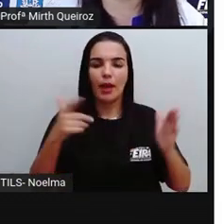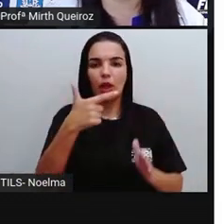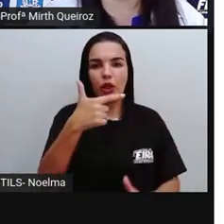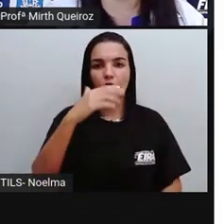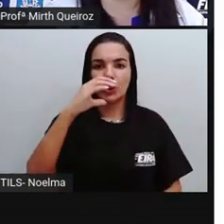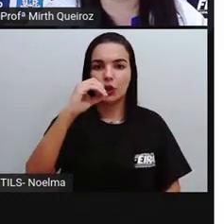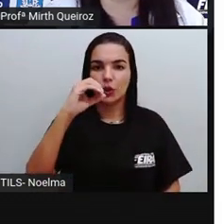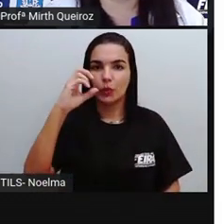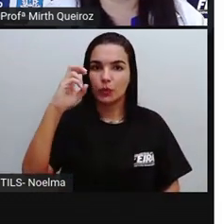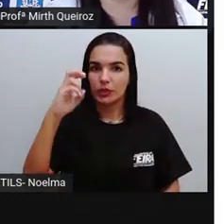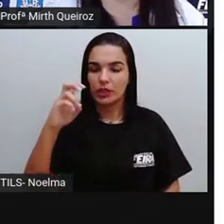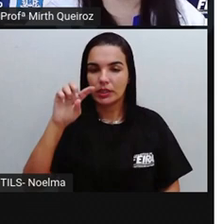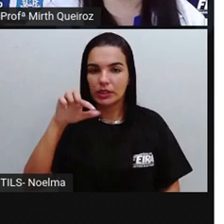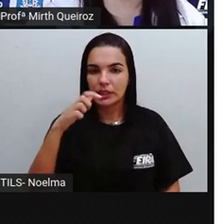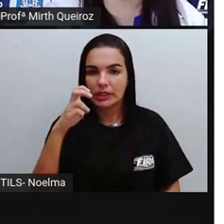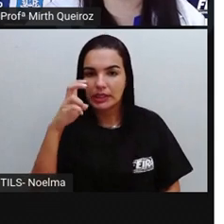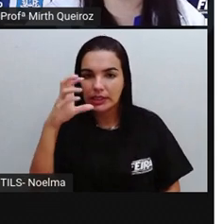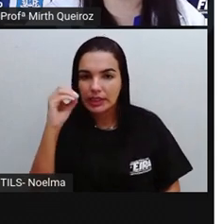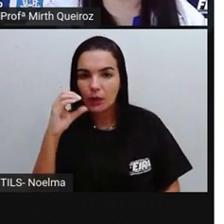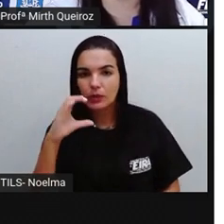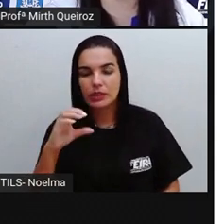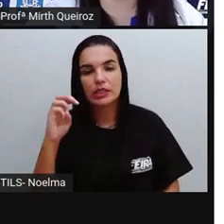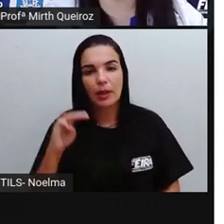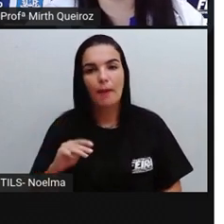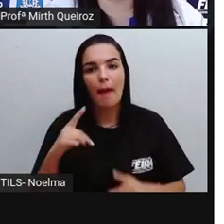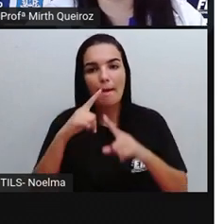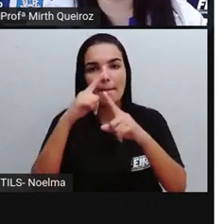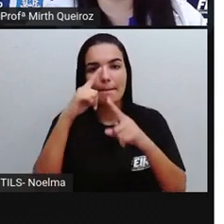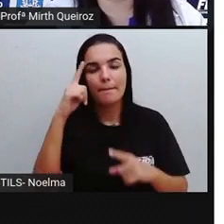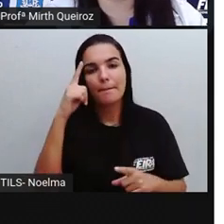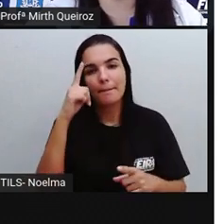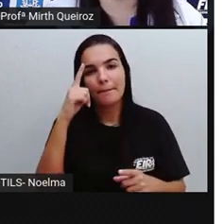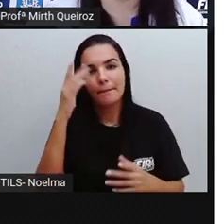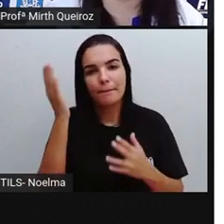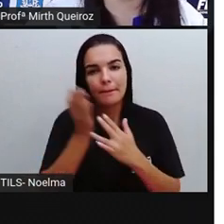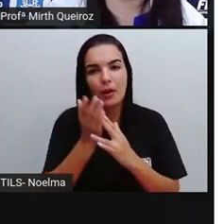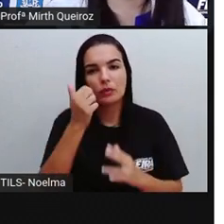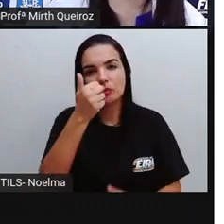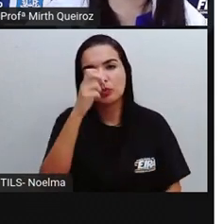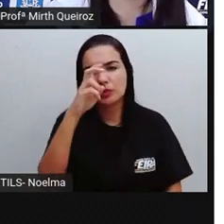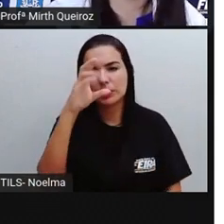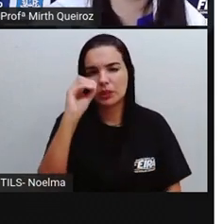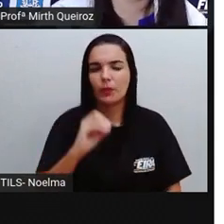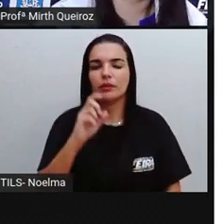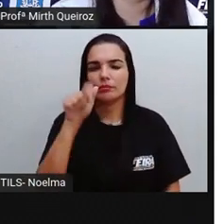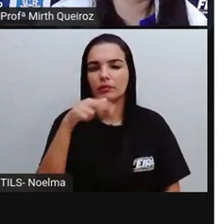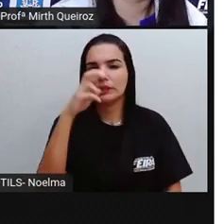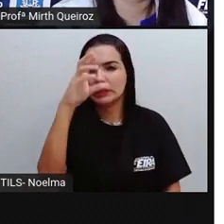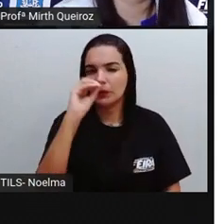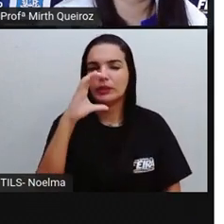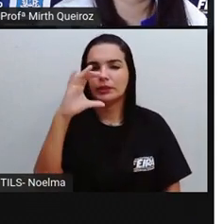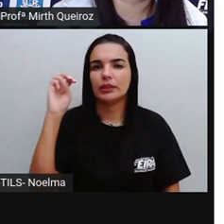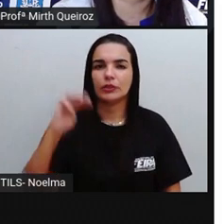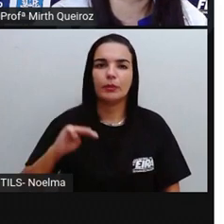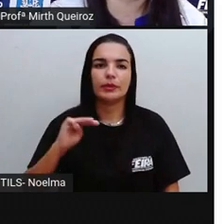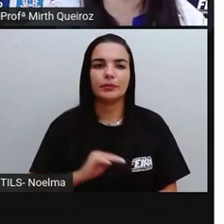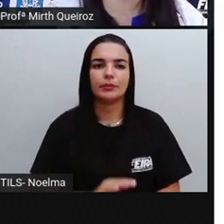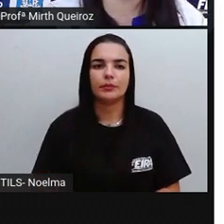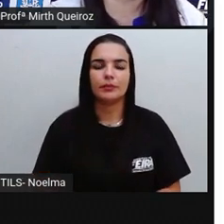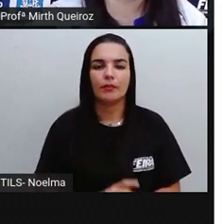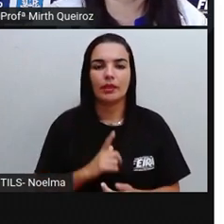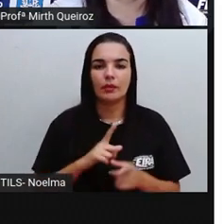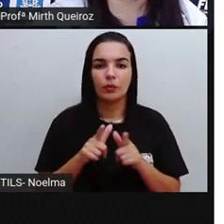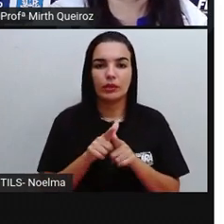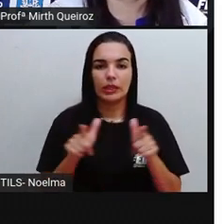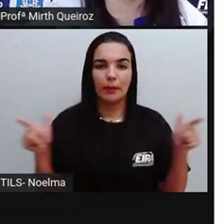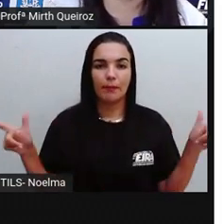dimensão aí, a medida, né? 205,50 centímetros por 150,50 centímetros. É o